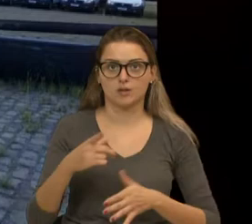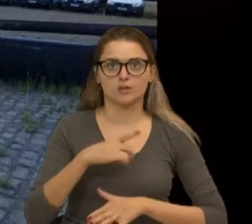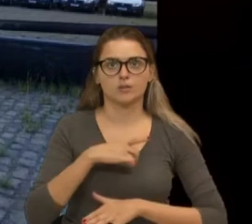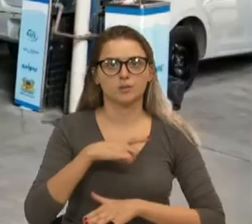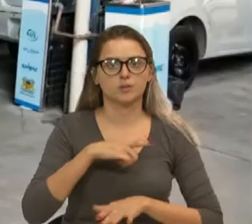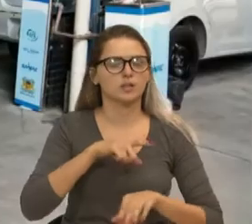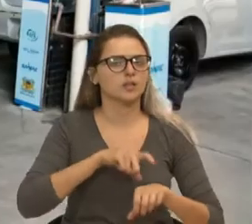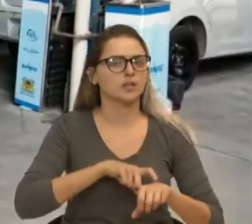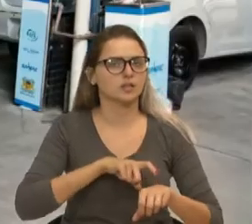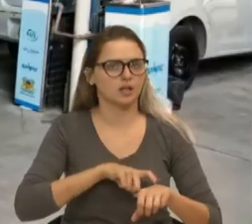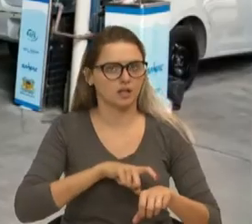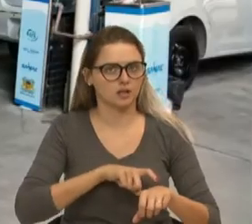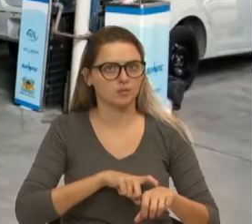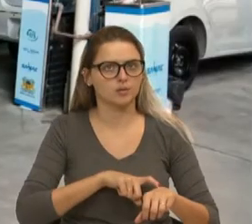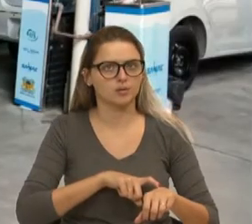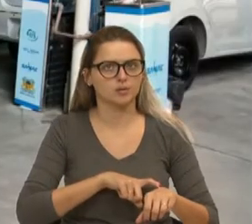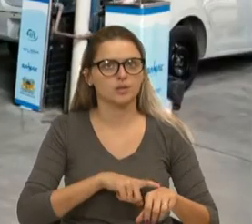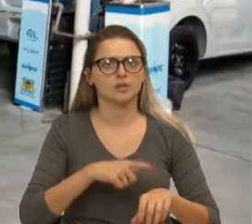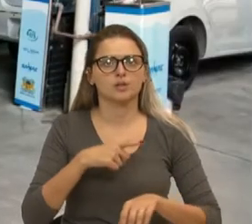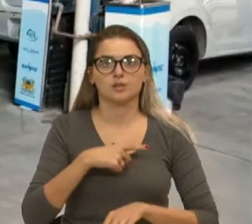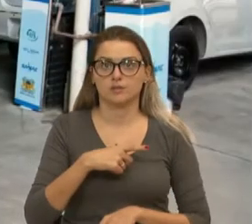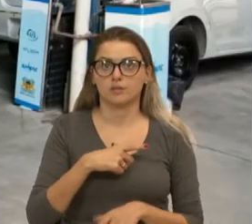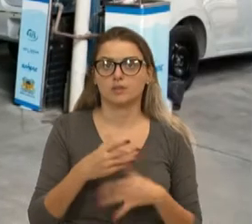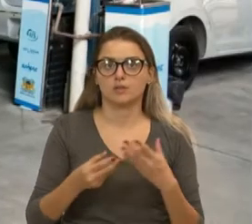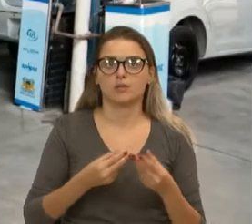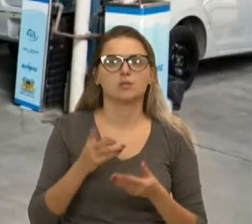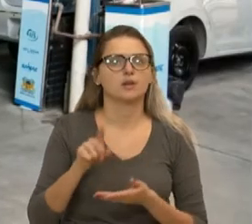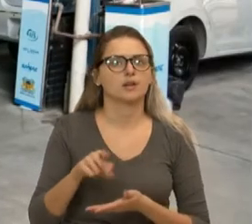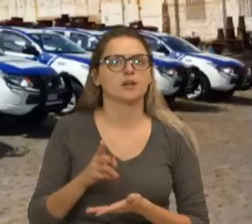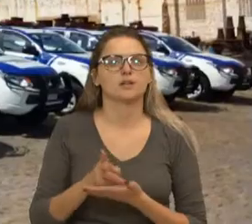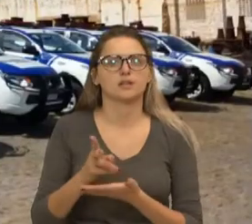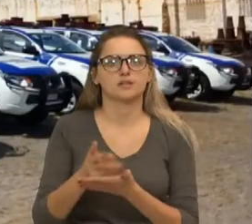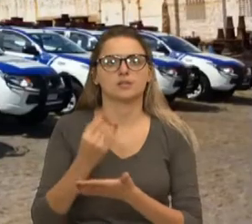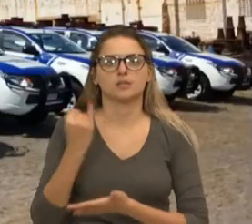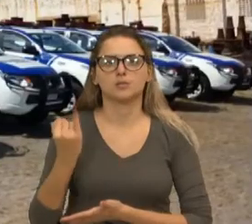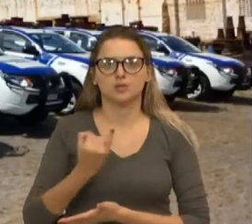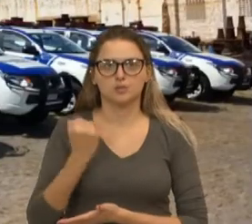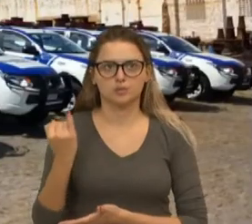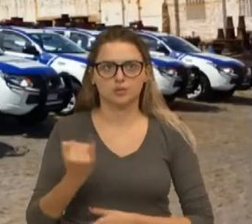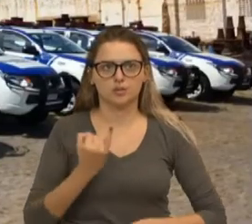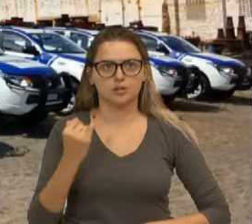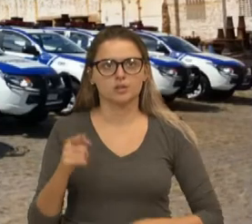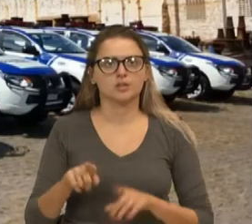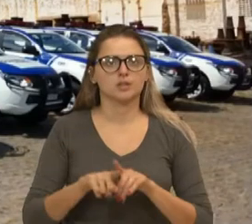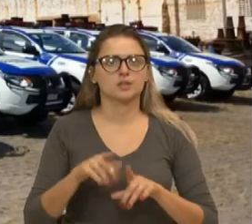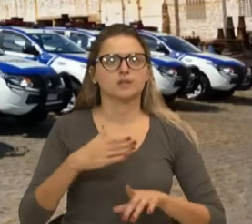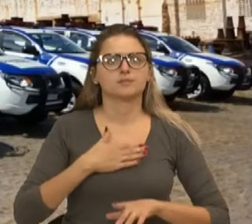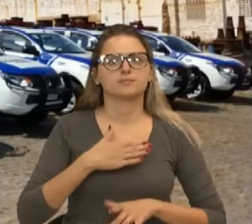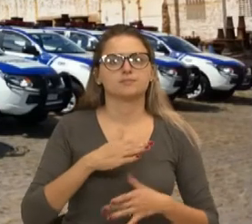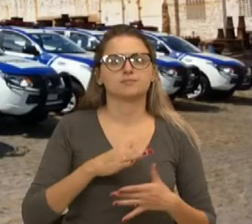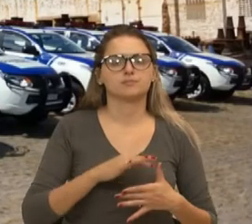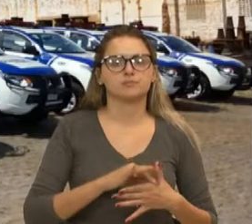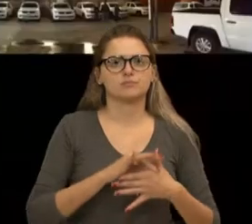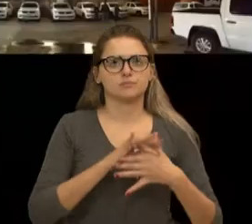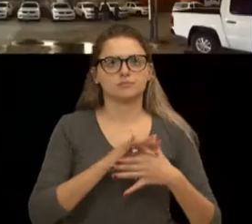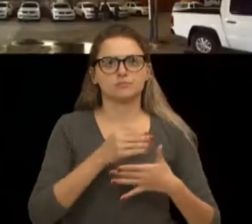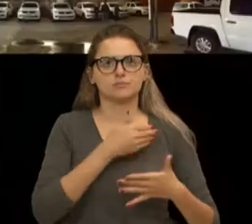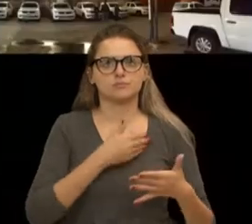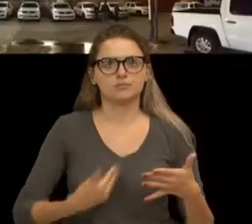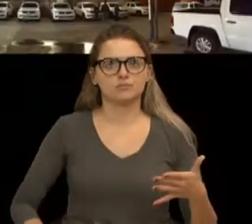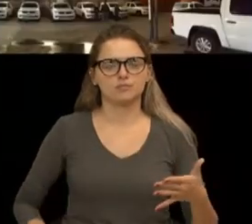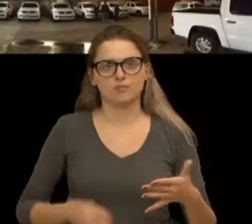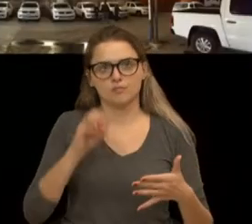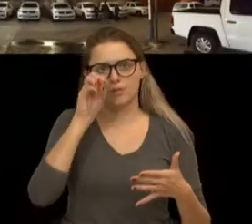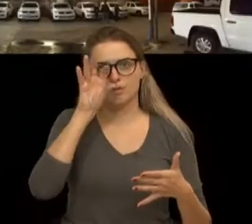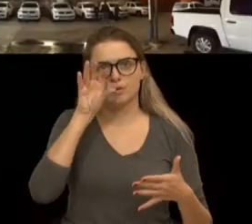tempo. E, aliás, é sempre importante, vereador, meu líder do governo, vereador Fiuza, que no